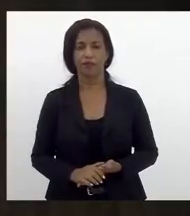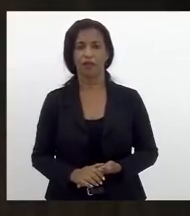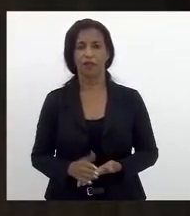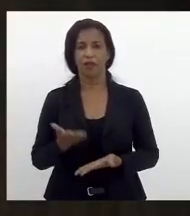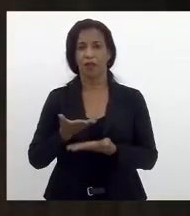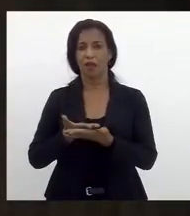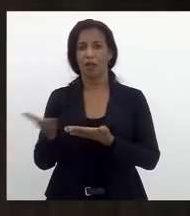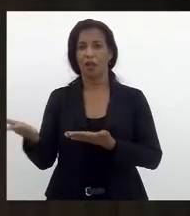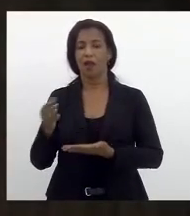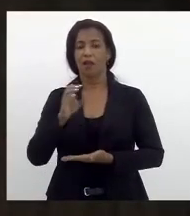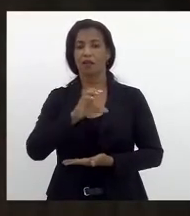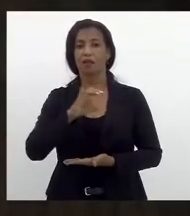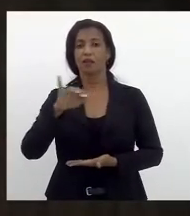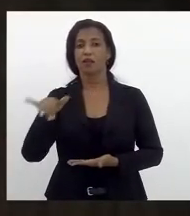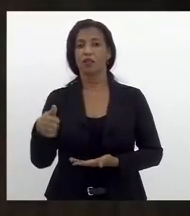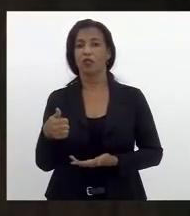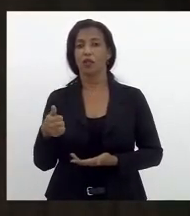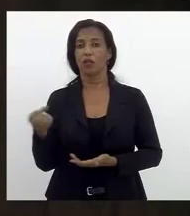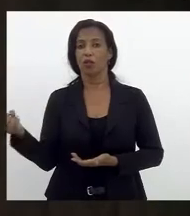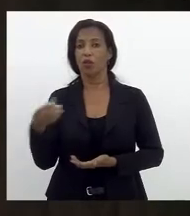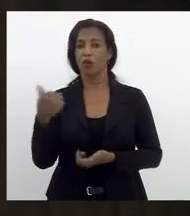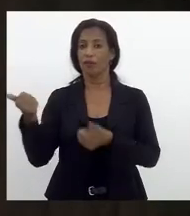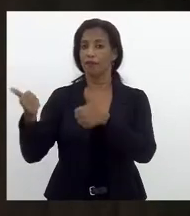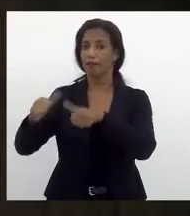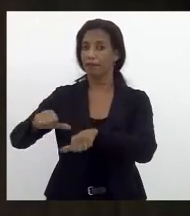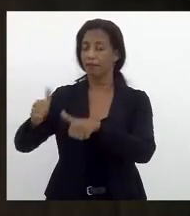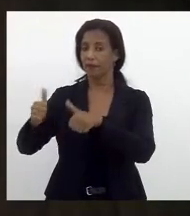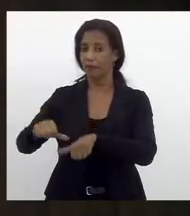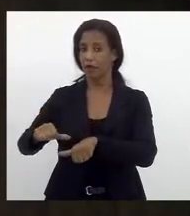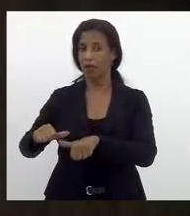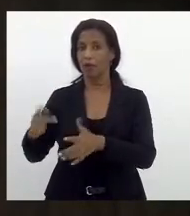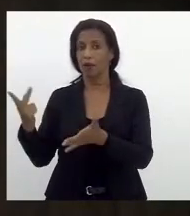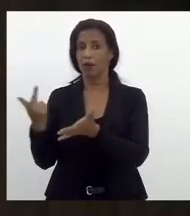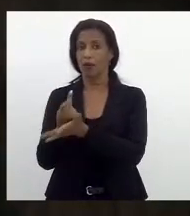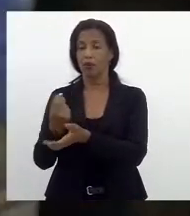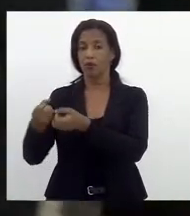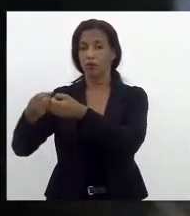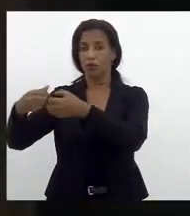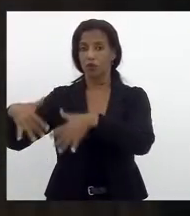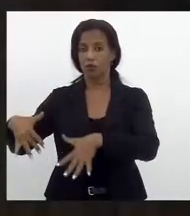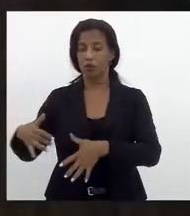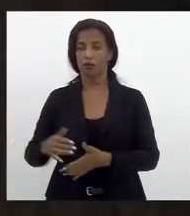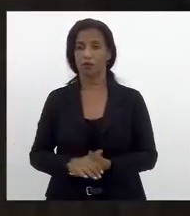remetesse a CCJ para uma nova análise para que não incorra em prejudicabilidade.